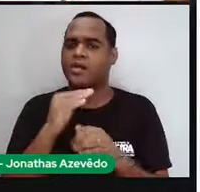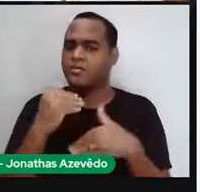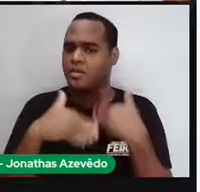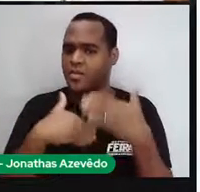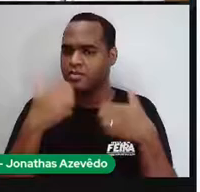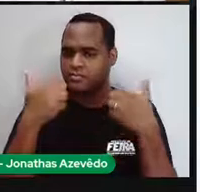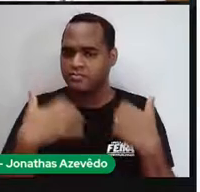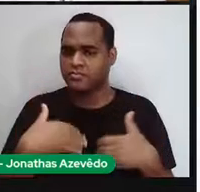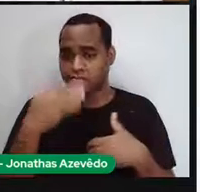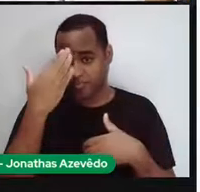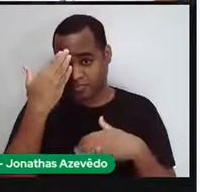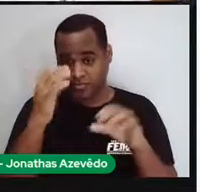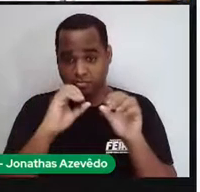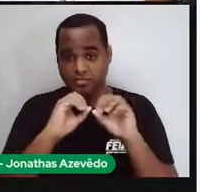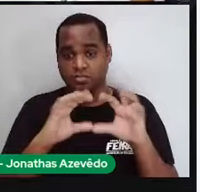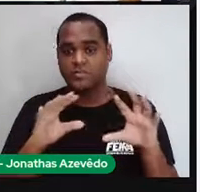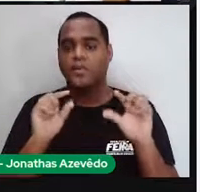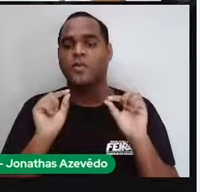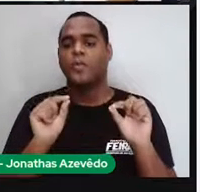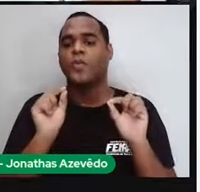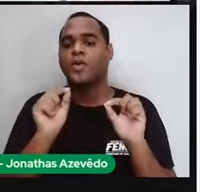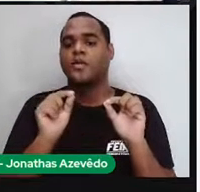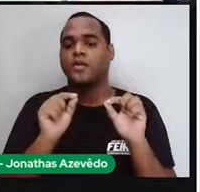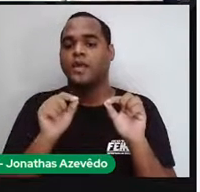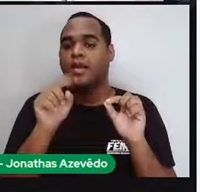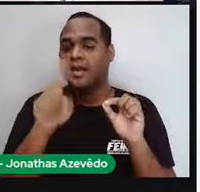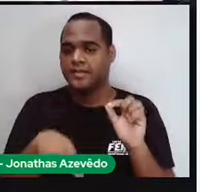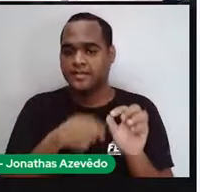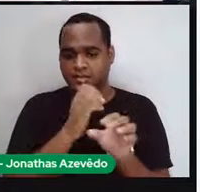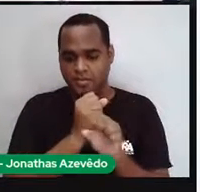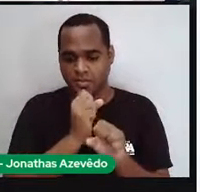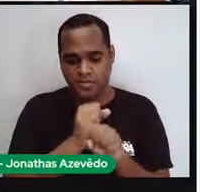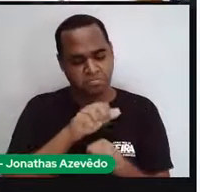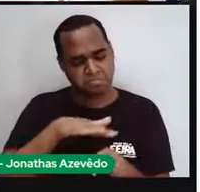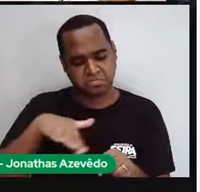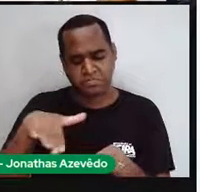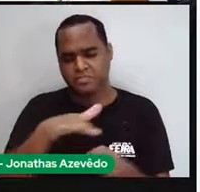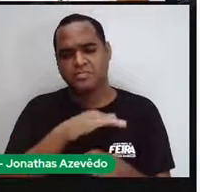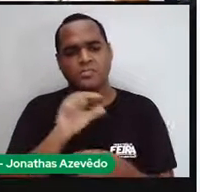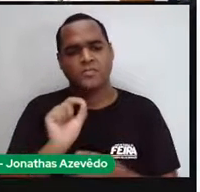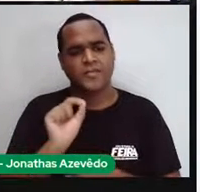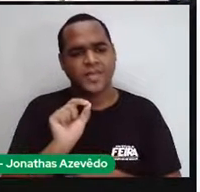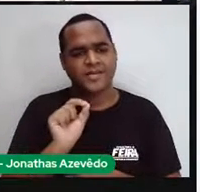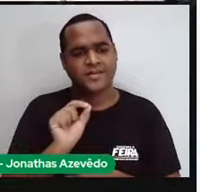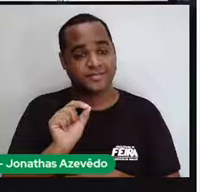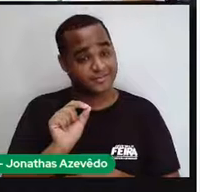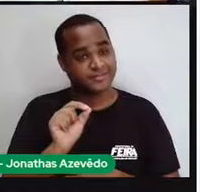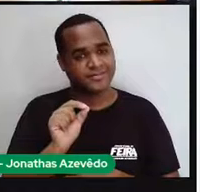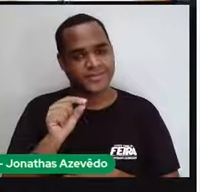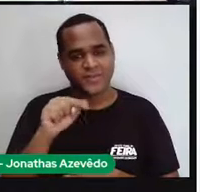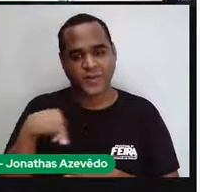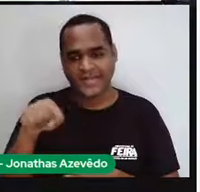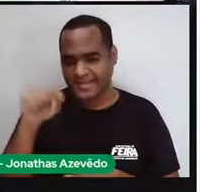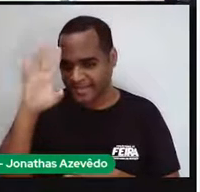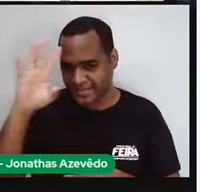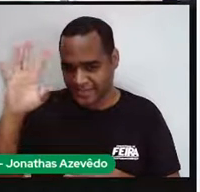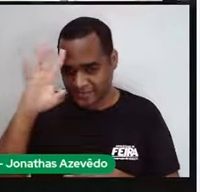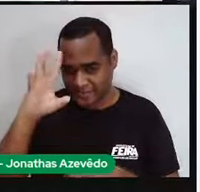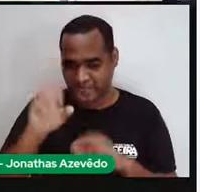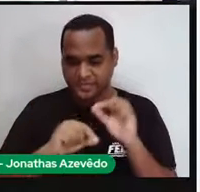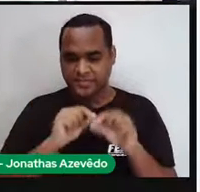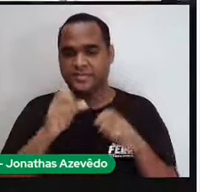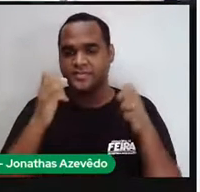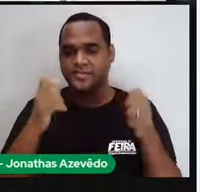a pouco a gente vai entender o que é que significa essa medida de uma superfície antes disso vamos imaginar aqui ó vamos raciocinar